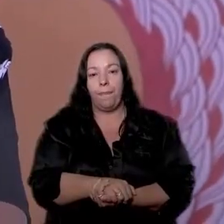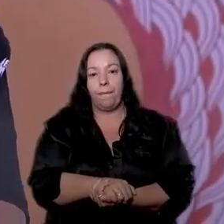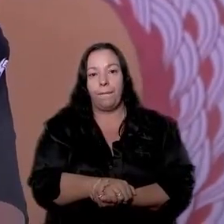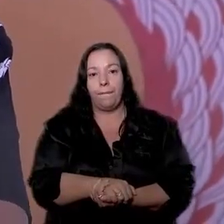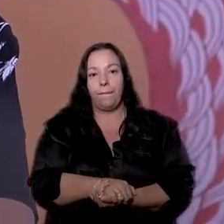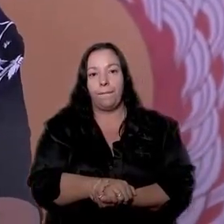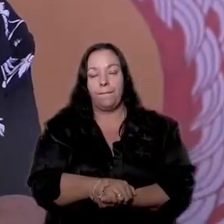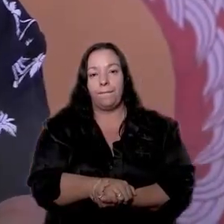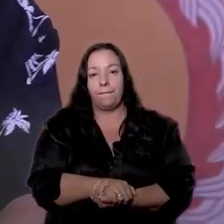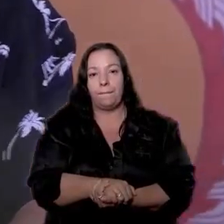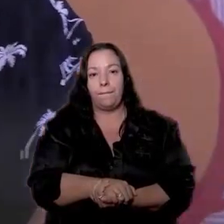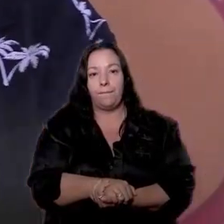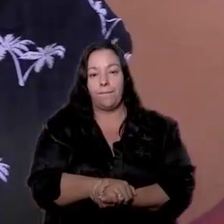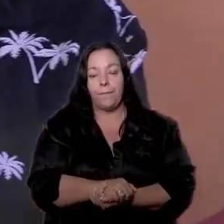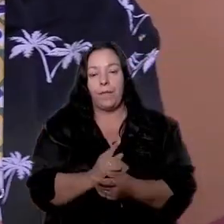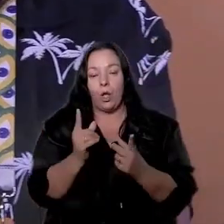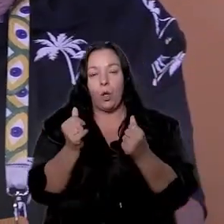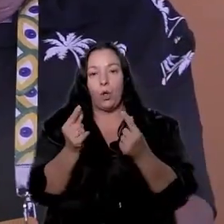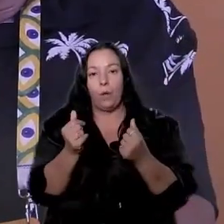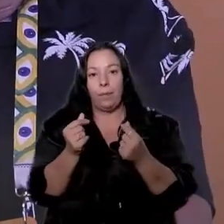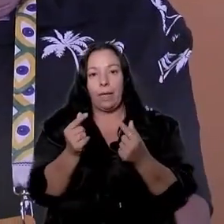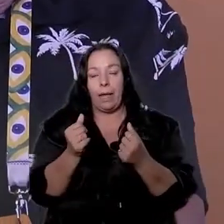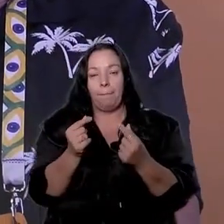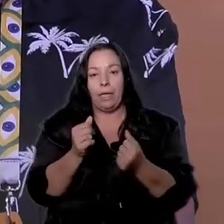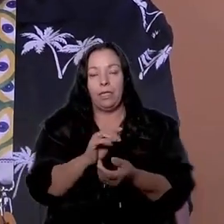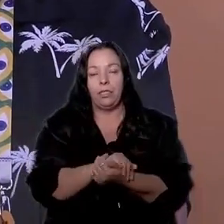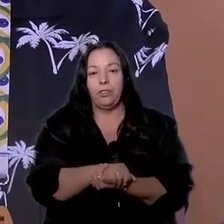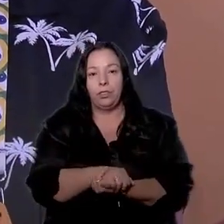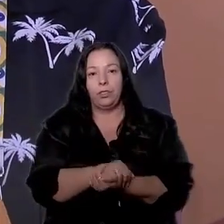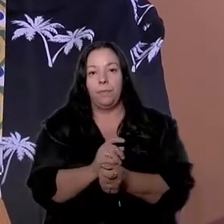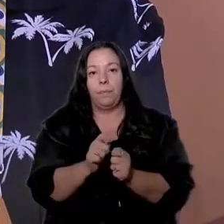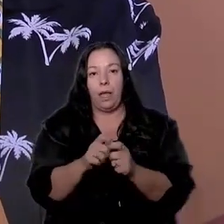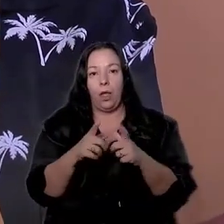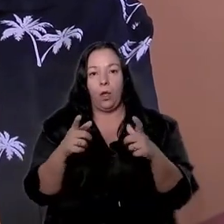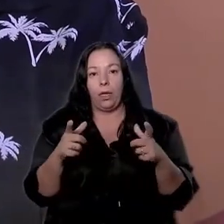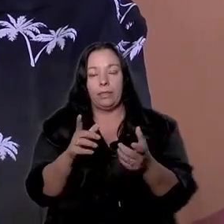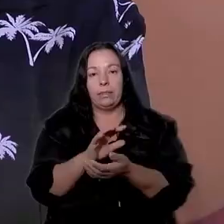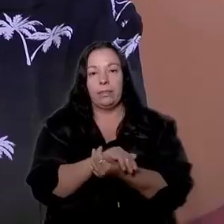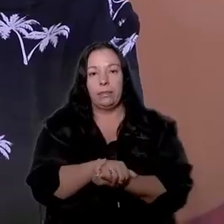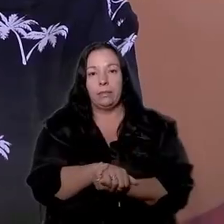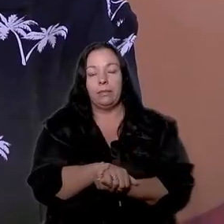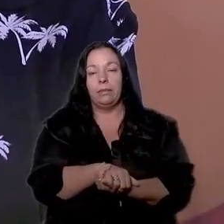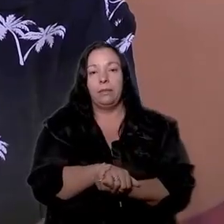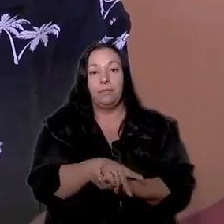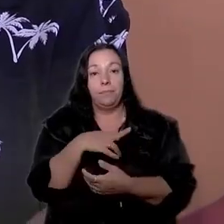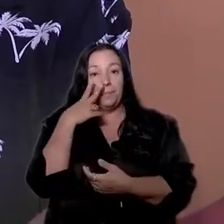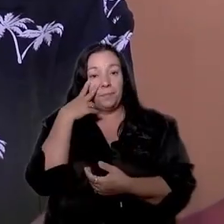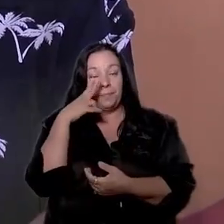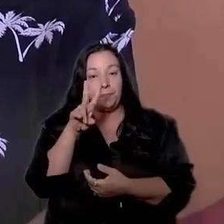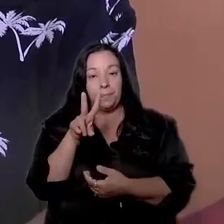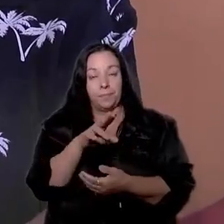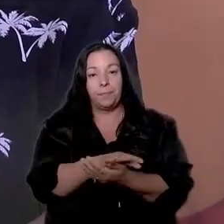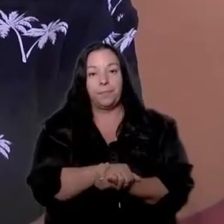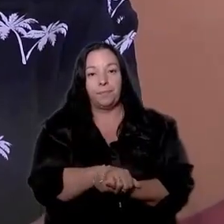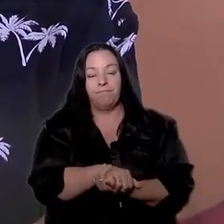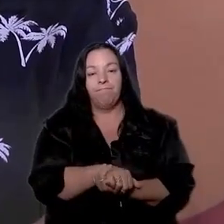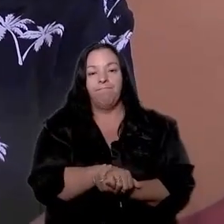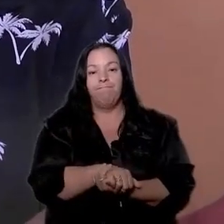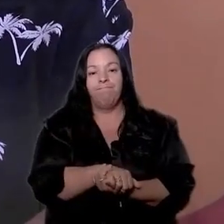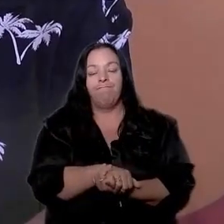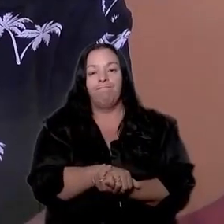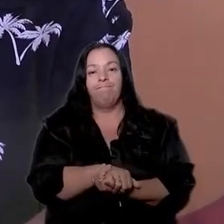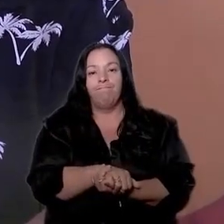mais robustos, economicamente mais robustos, né? E aí a gente vê a gênese do que é